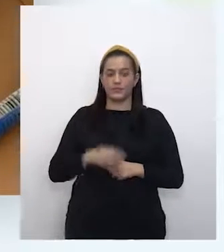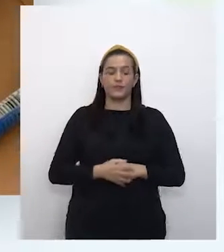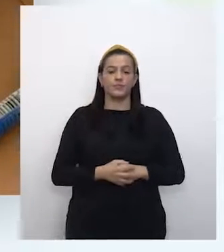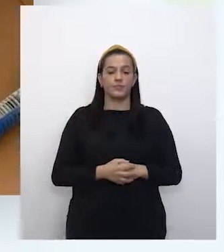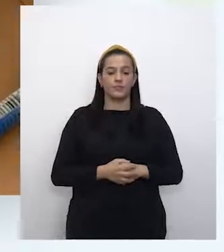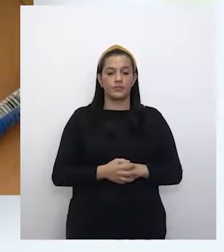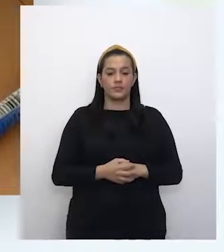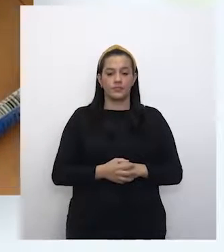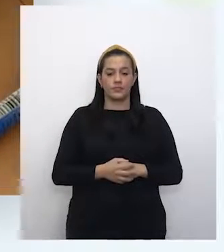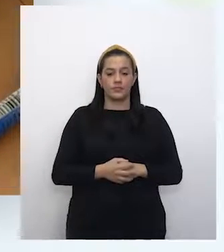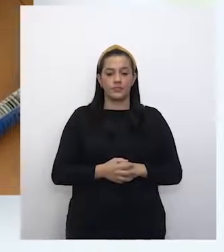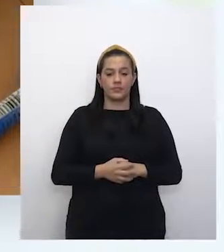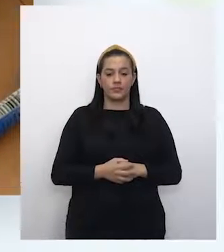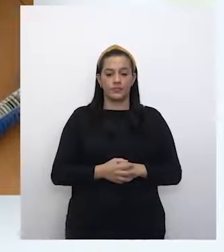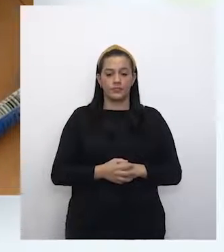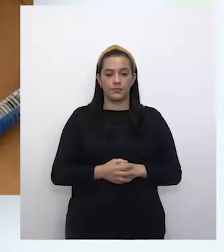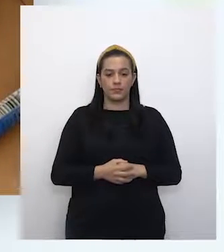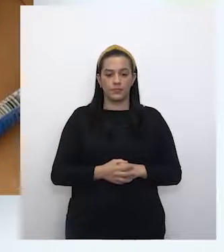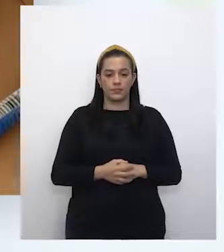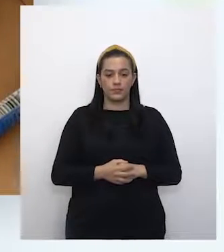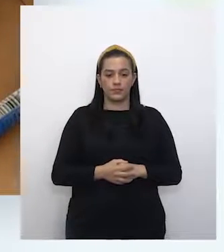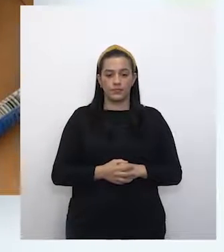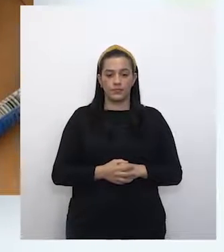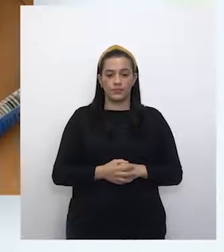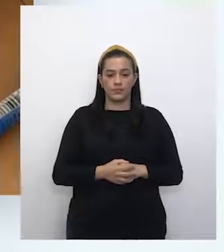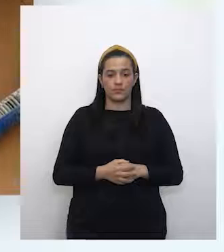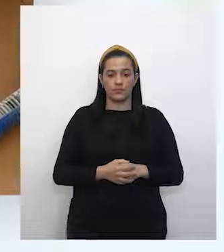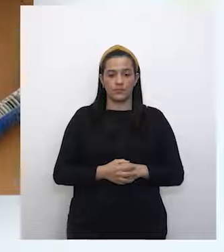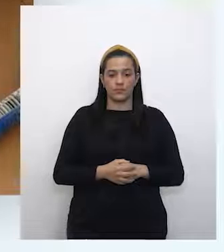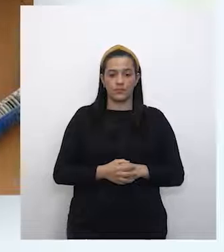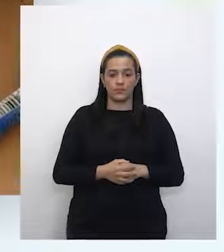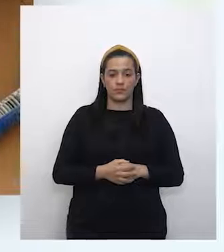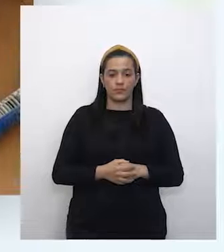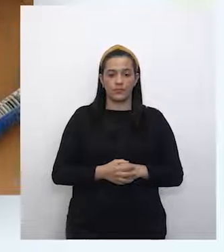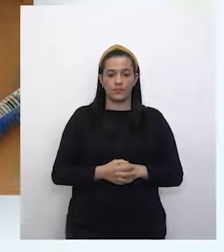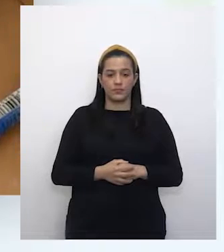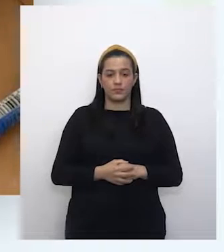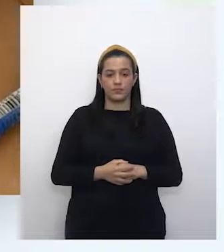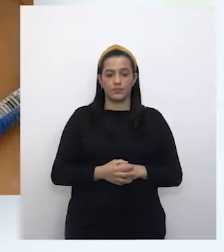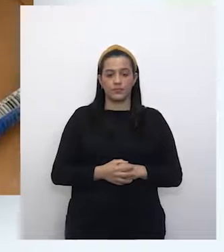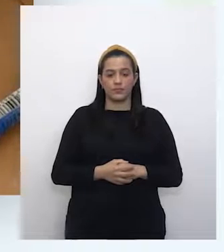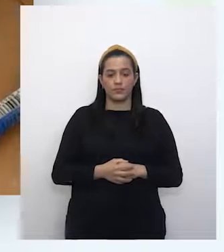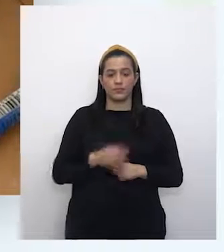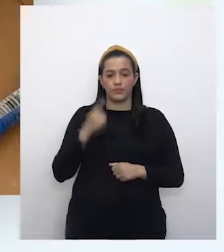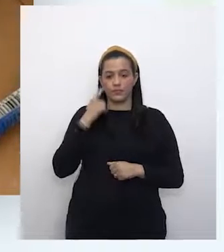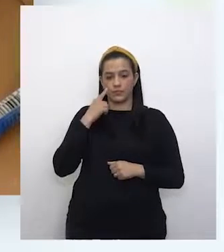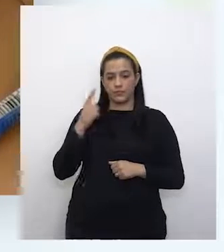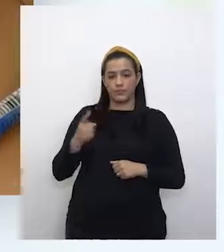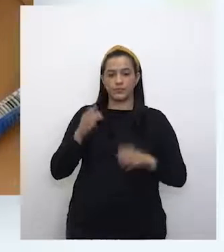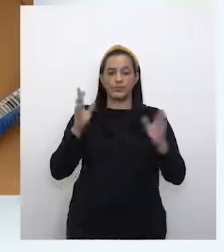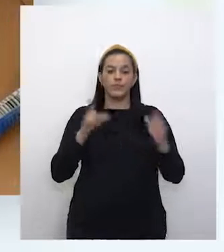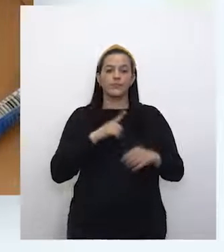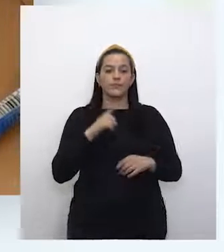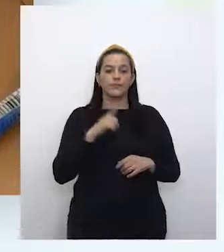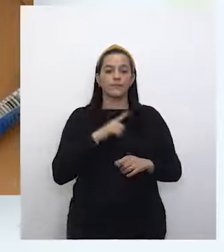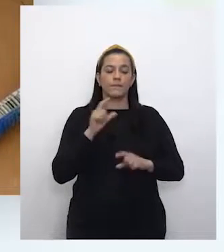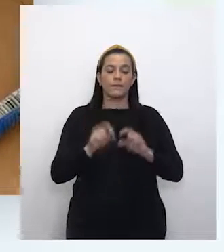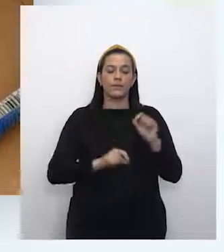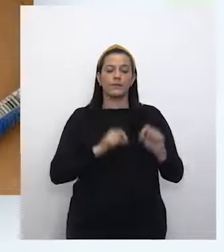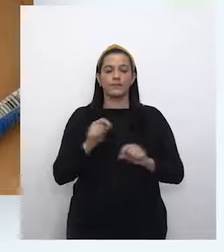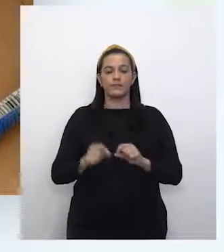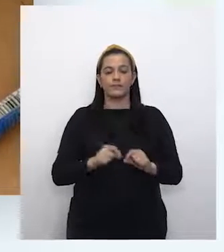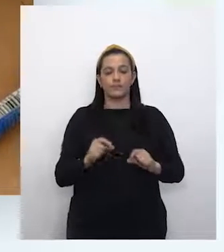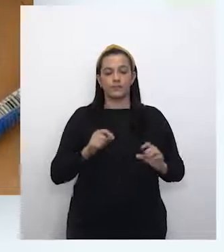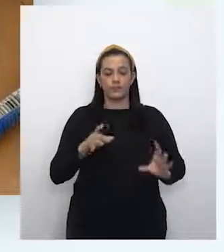Podemos encaixar um pouquinho melhor nas posições. Bom, aqui nós temos já